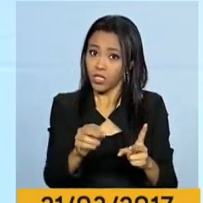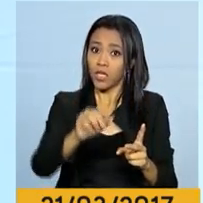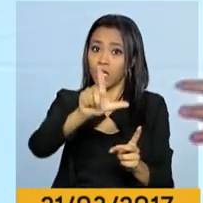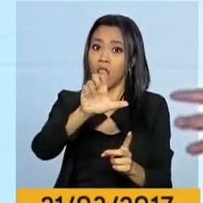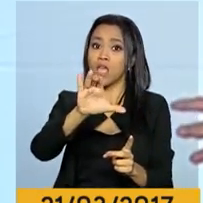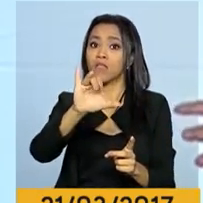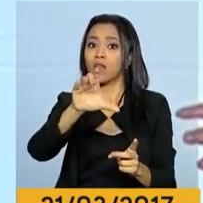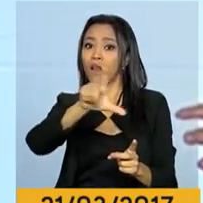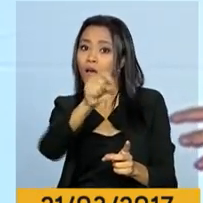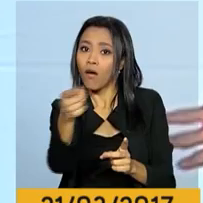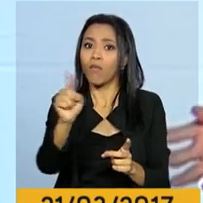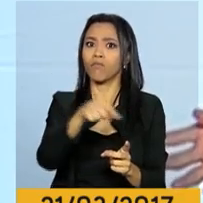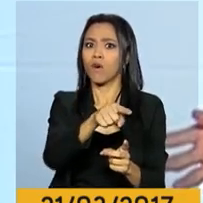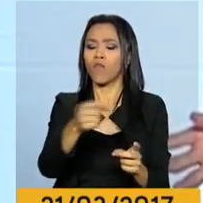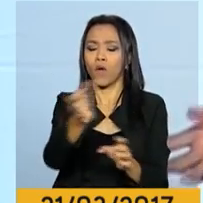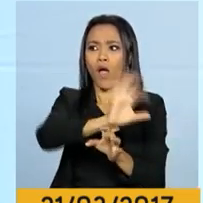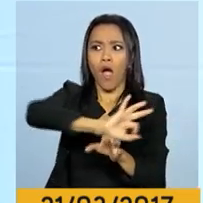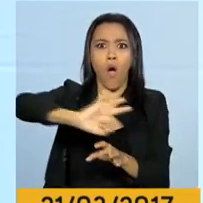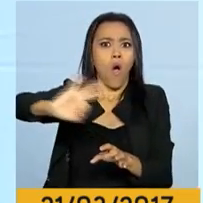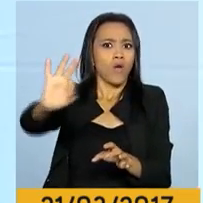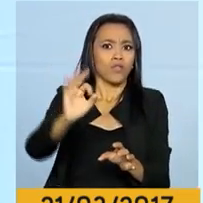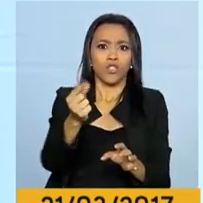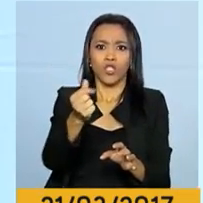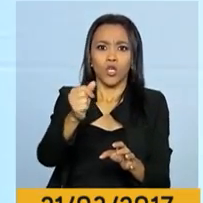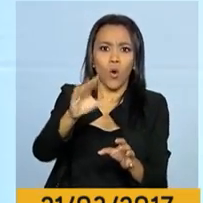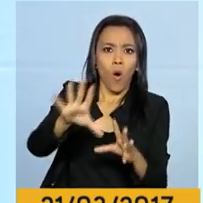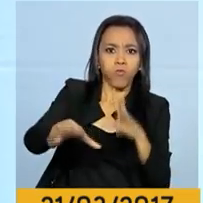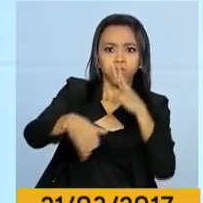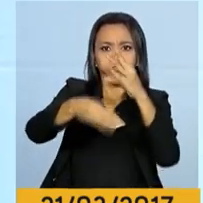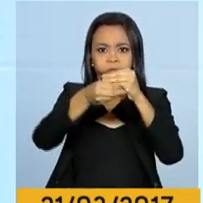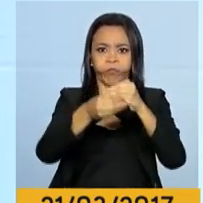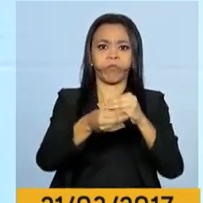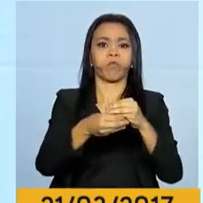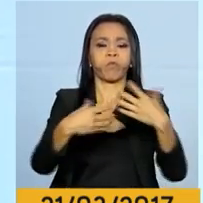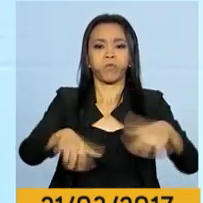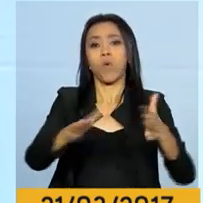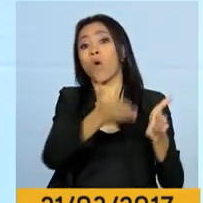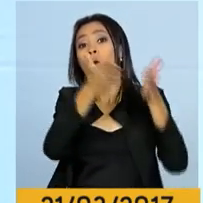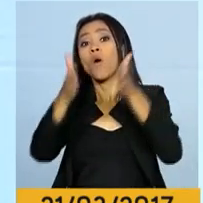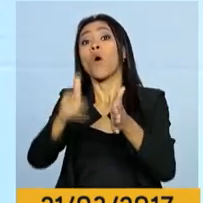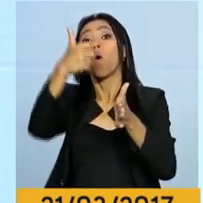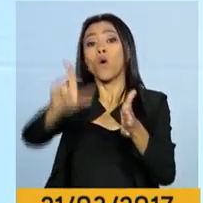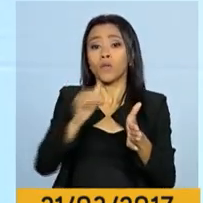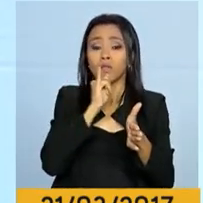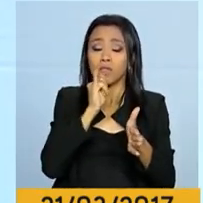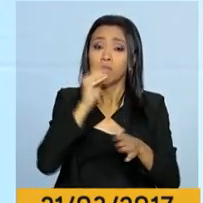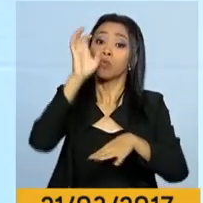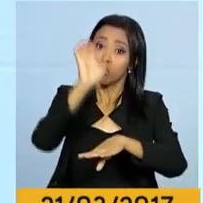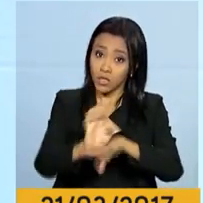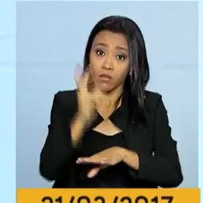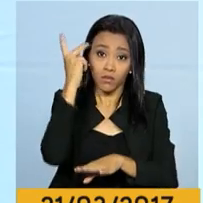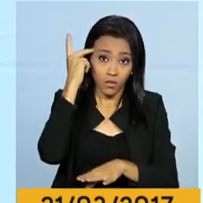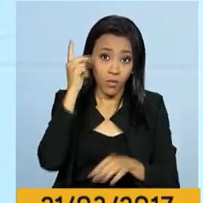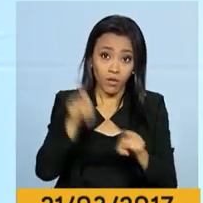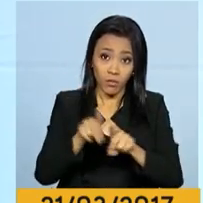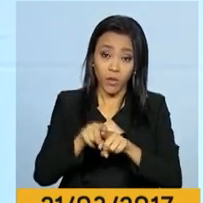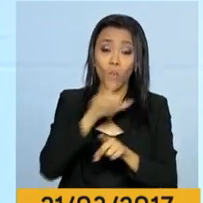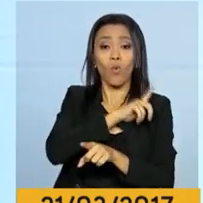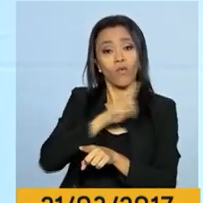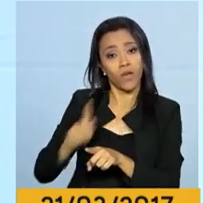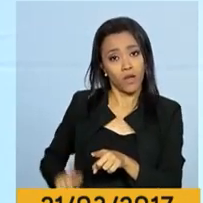ágio também extraordinário. E, de igual maneira, é interessante, no Estado de São Paulo, o governador Geraldo Alckmin, até no dia